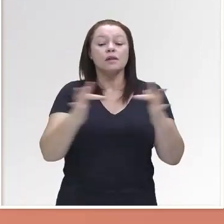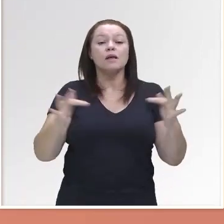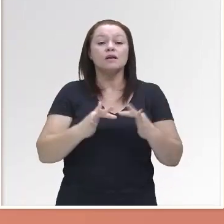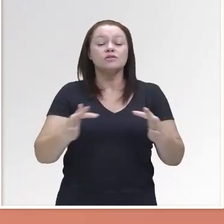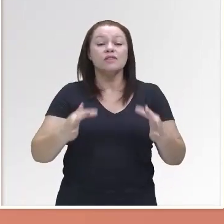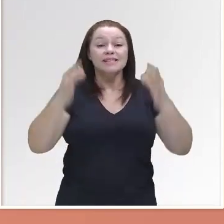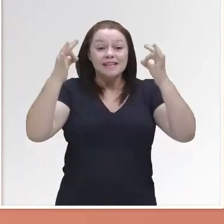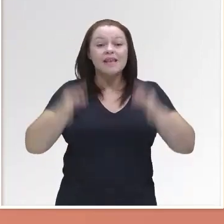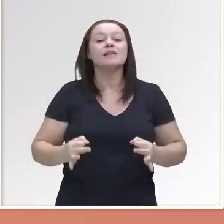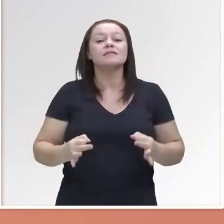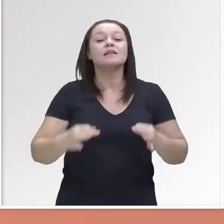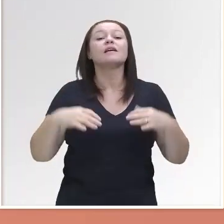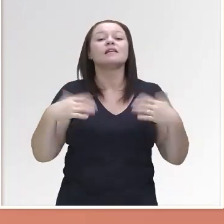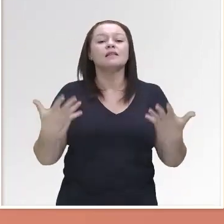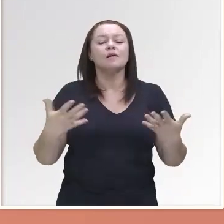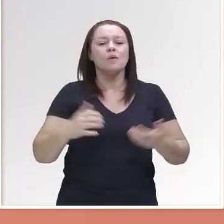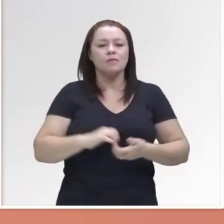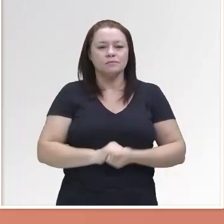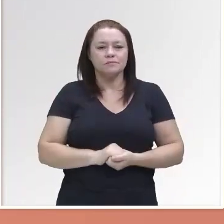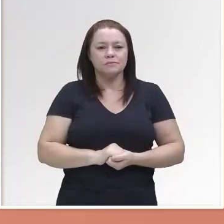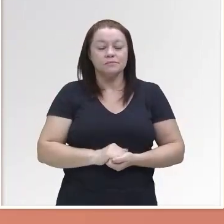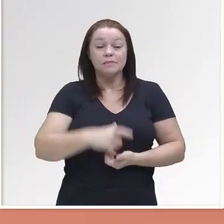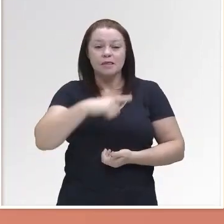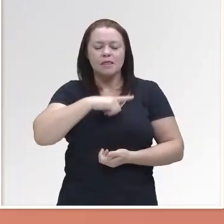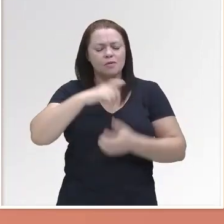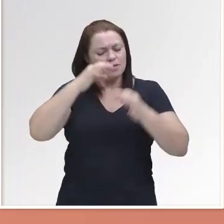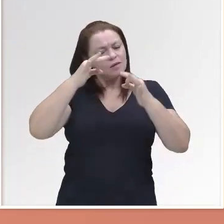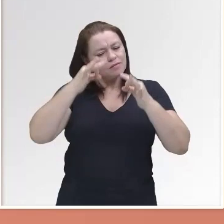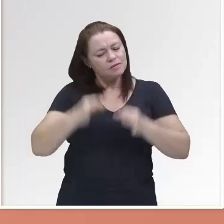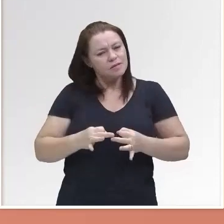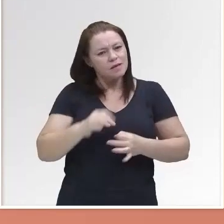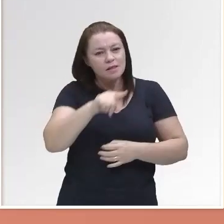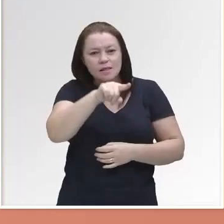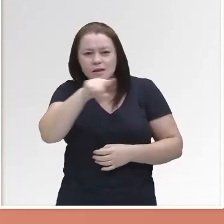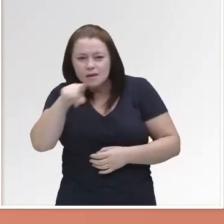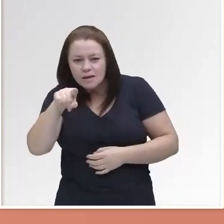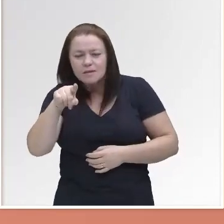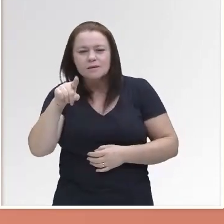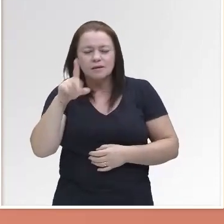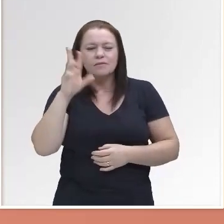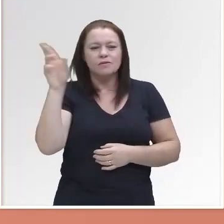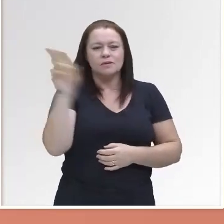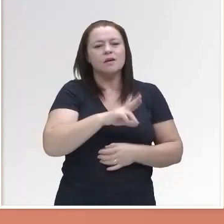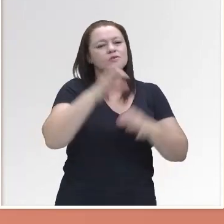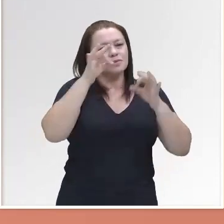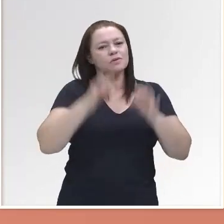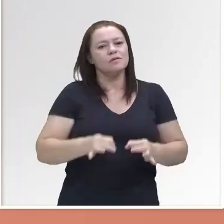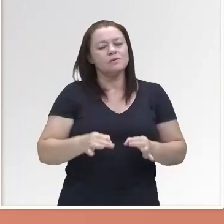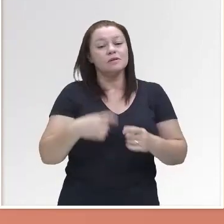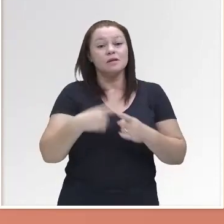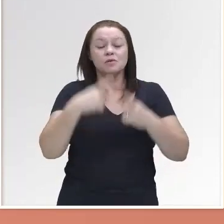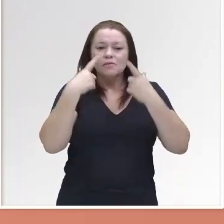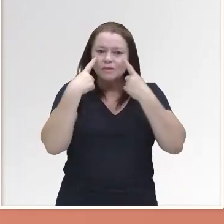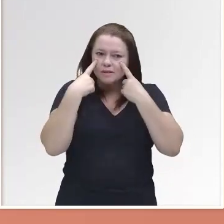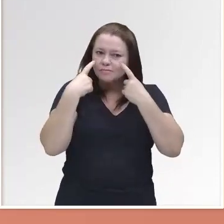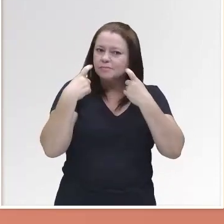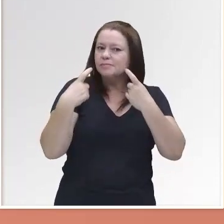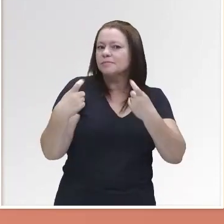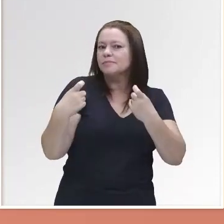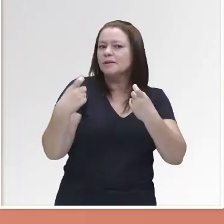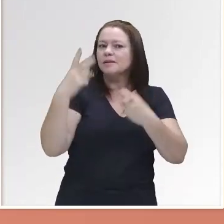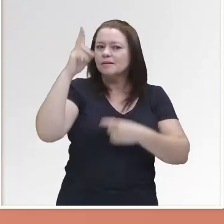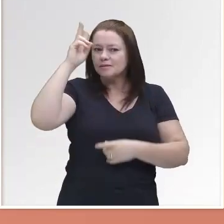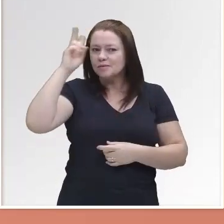correta? Eu tenho certeza que você acertou, porque você ouviu bem a história e agora nós vamos ler bem legal